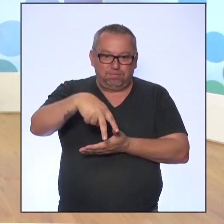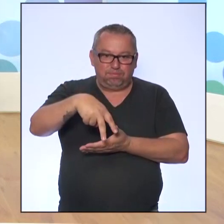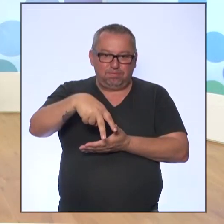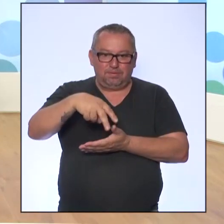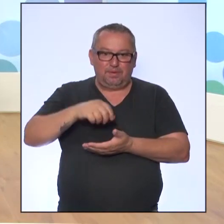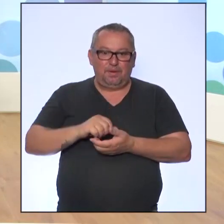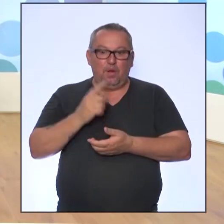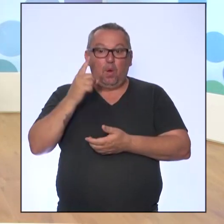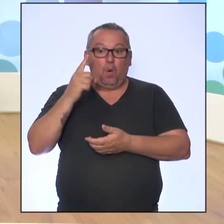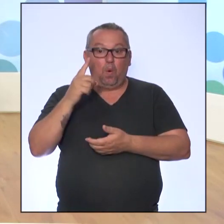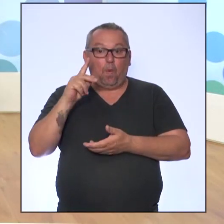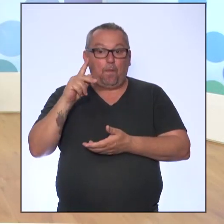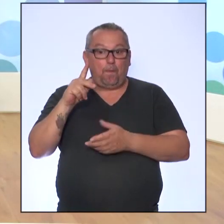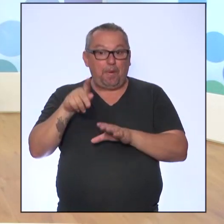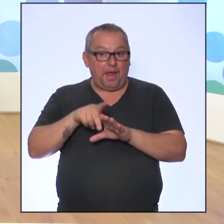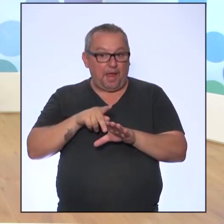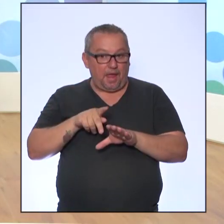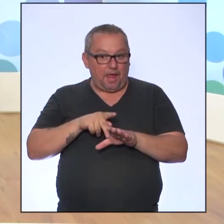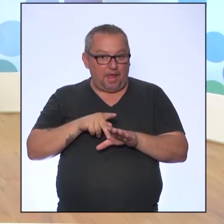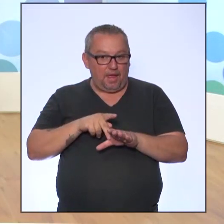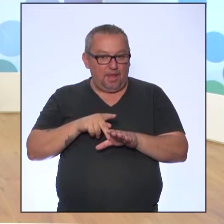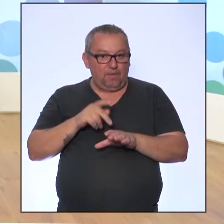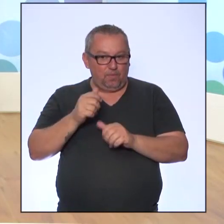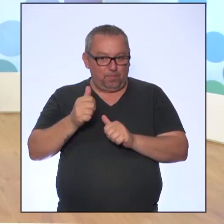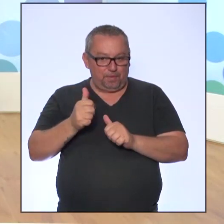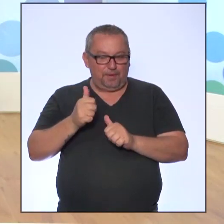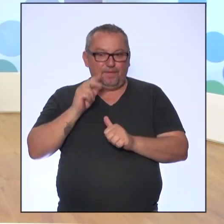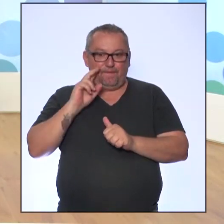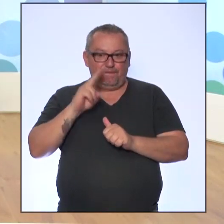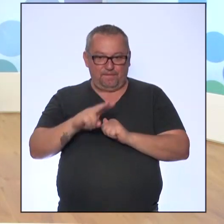certo? Com o pé. Tudo bem, Fê? Tudo.